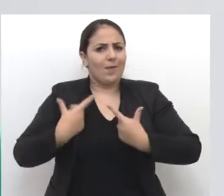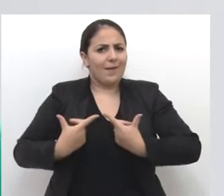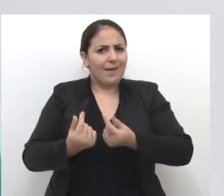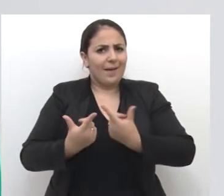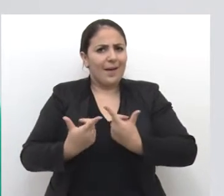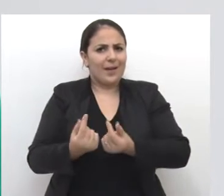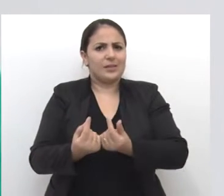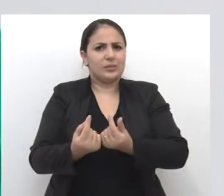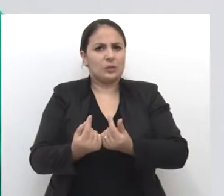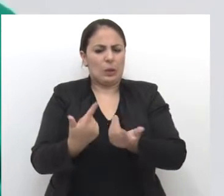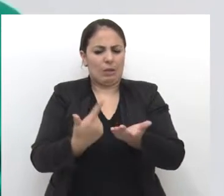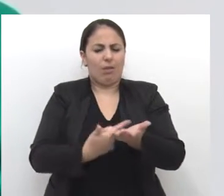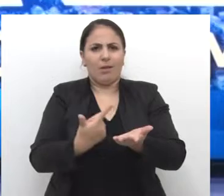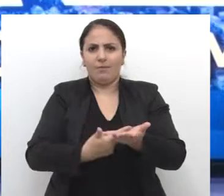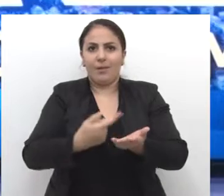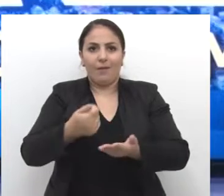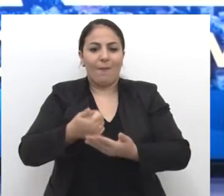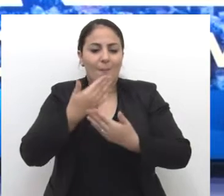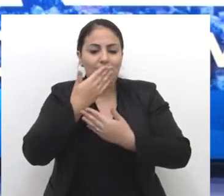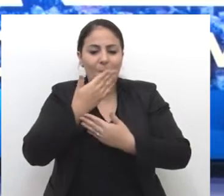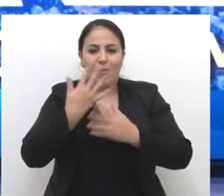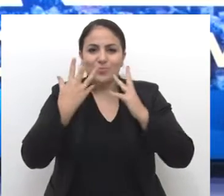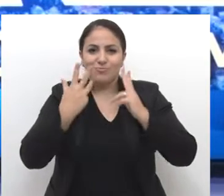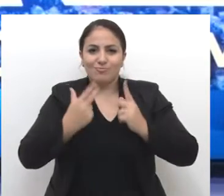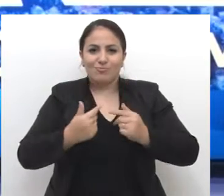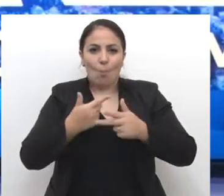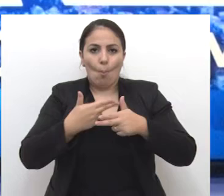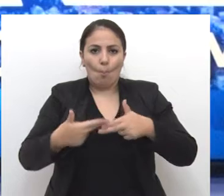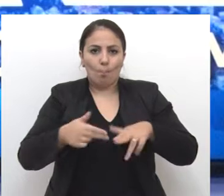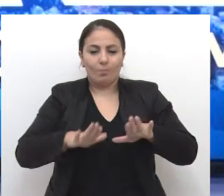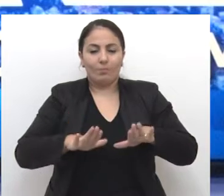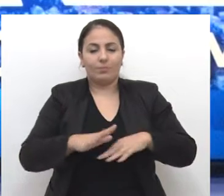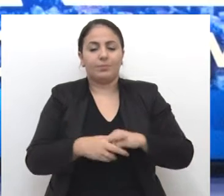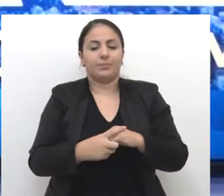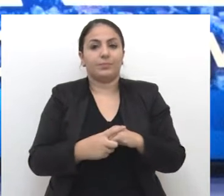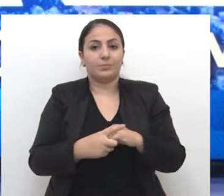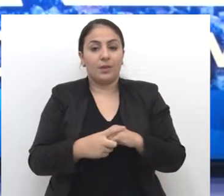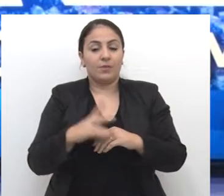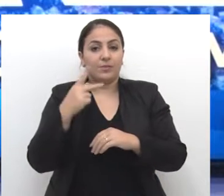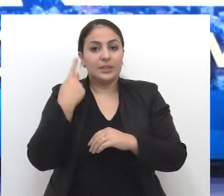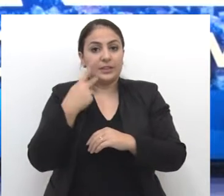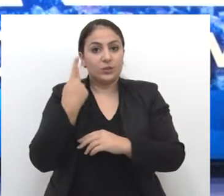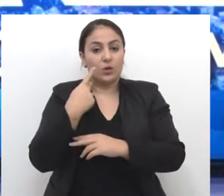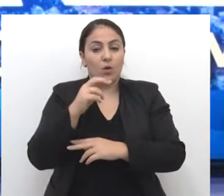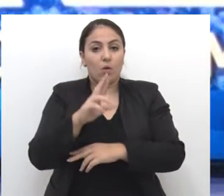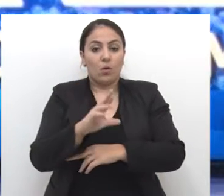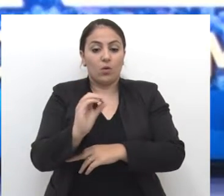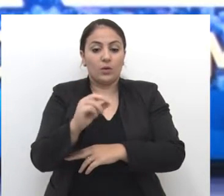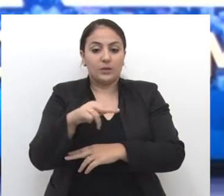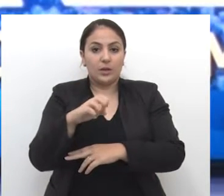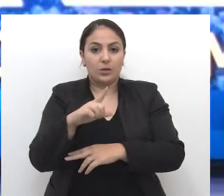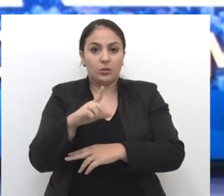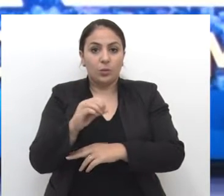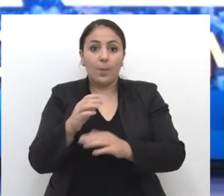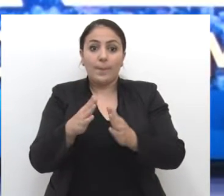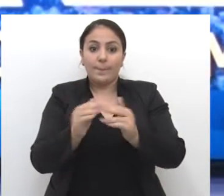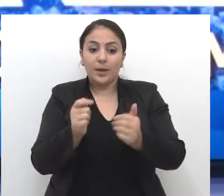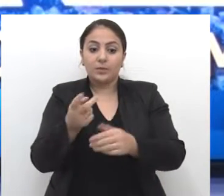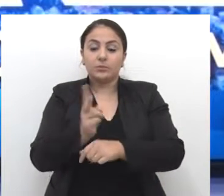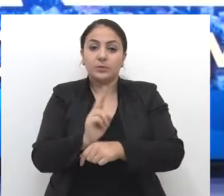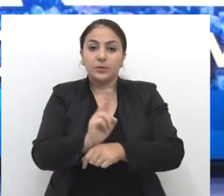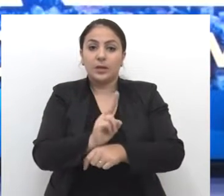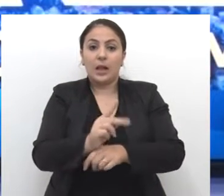livros semi-pornográficos. Vereador Ronaldo Rosa cobra a fiscalização de lei dos aplicativos para o transporte